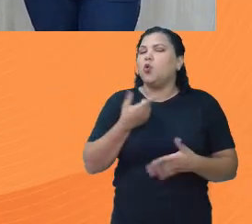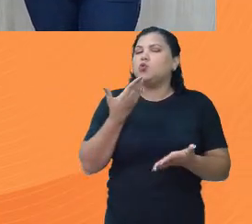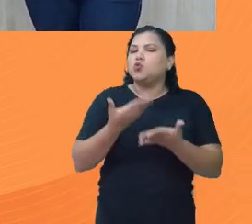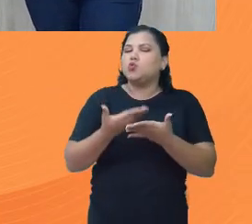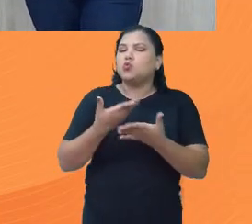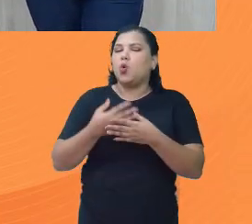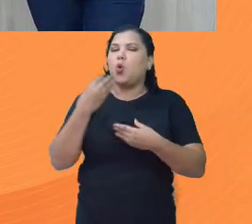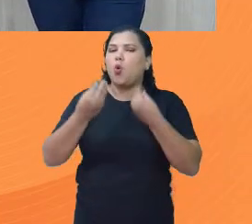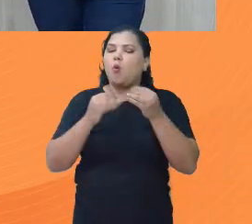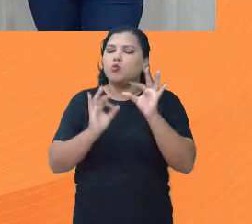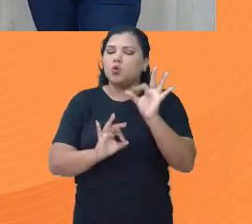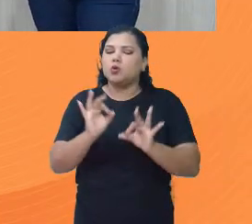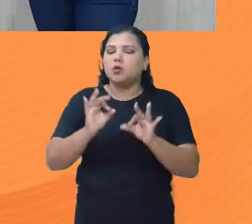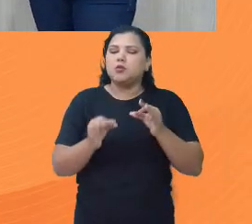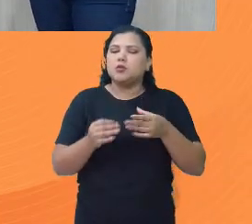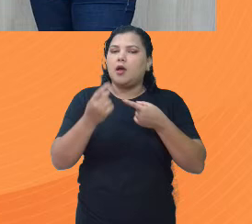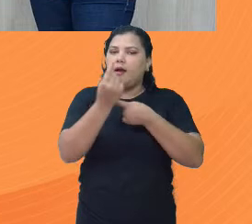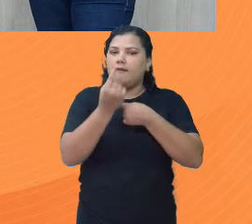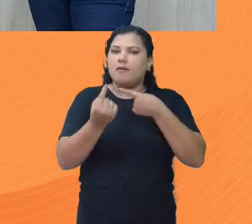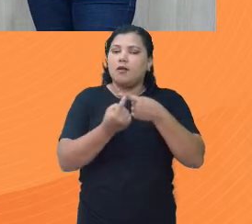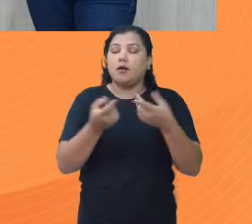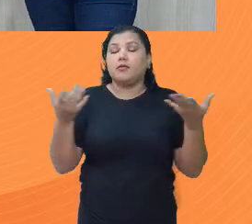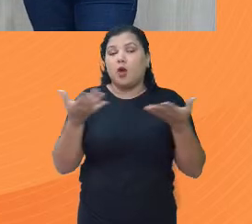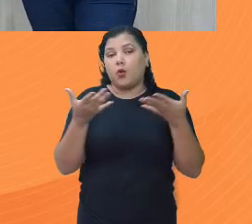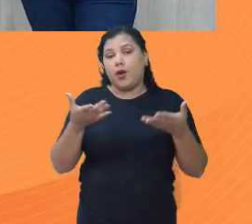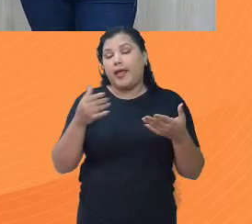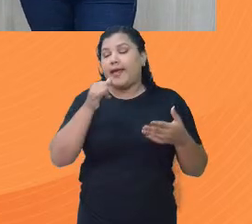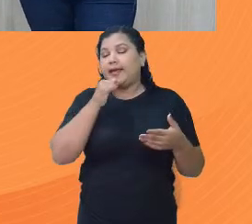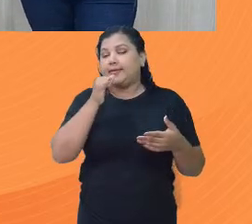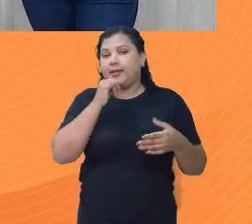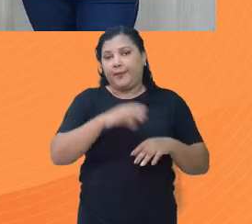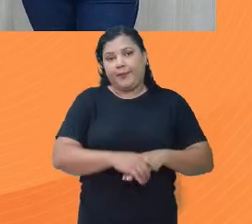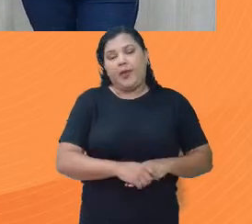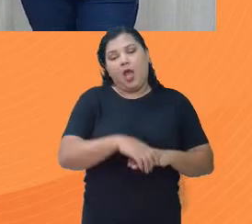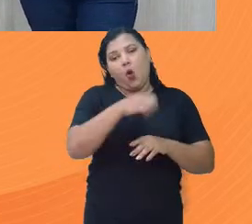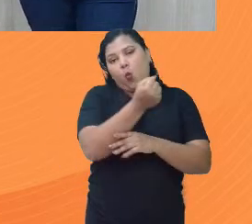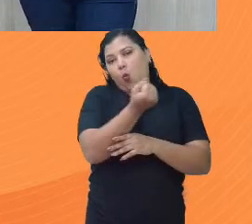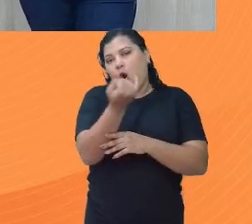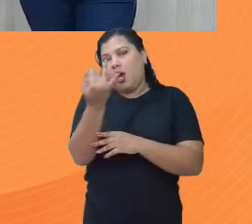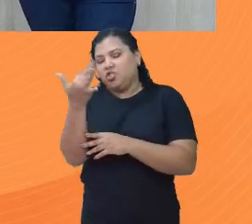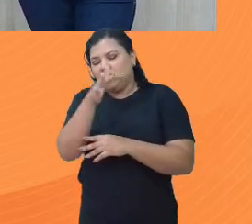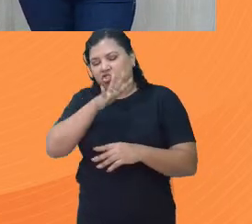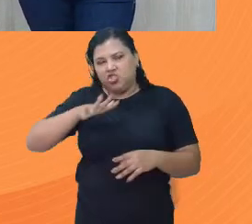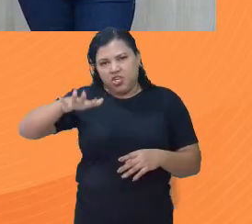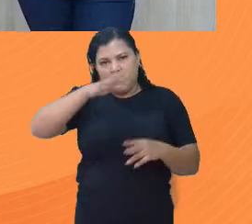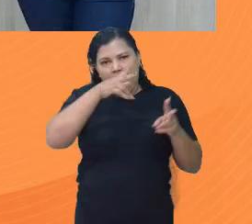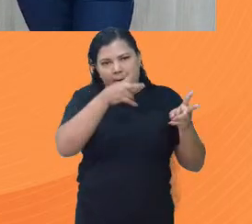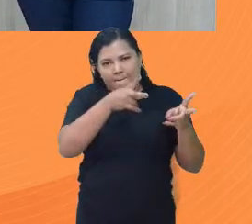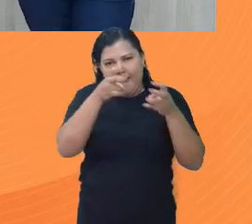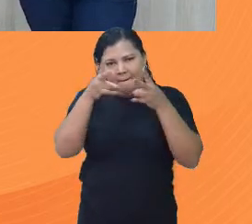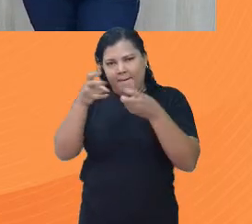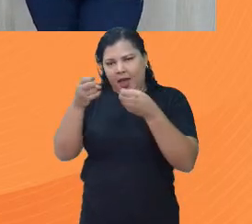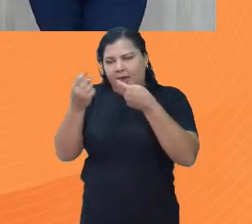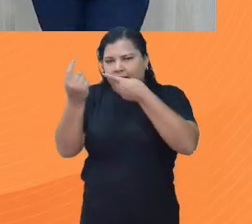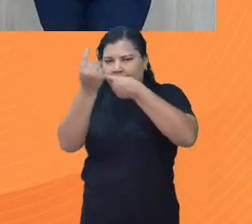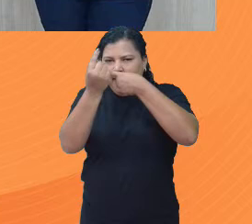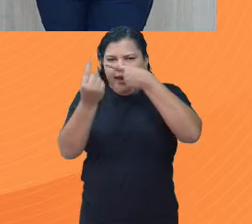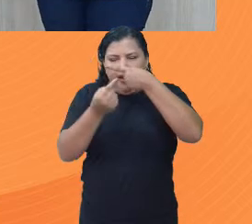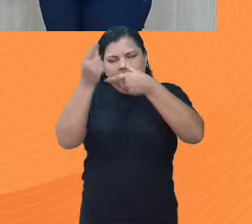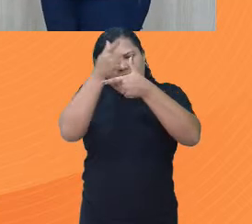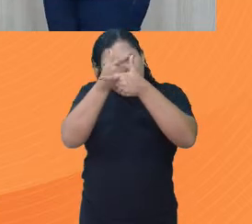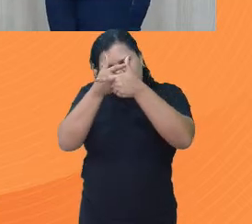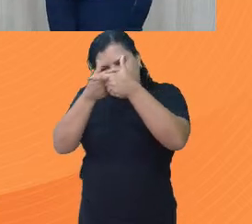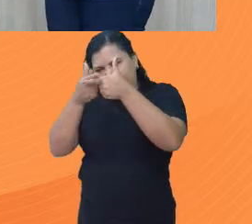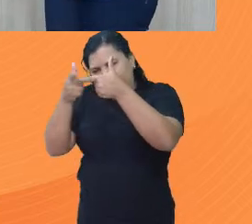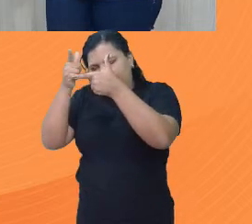a composição de uma fração. E aqui a gente tem que, quando eu pego a quantidade total que está sendo observada e divido por ela mesma, a